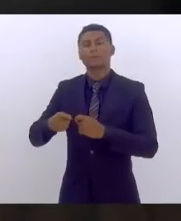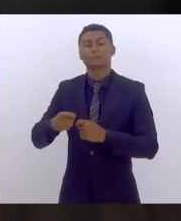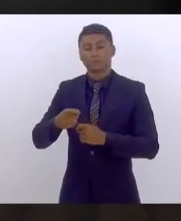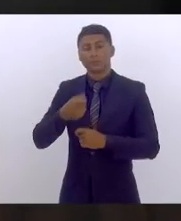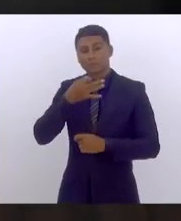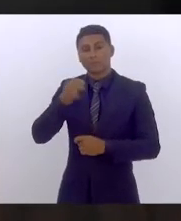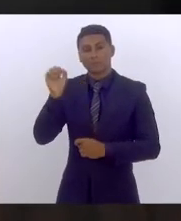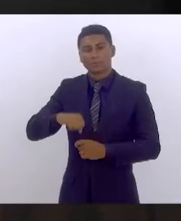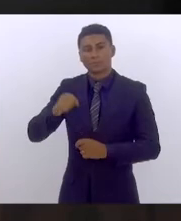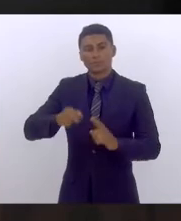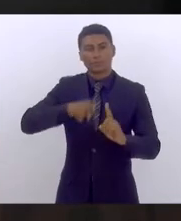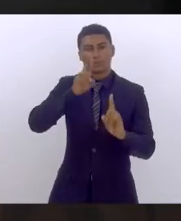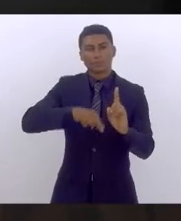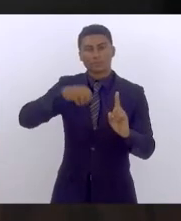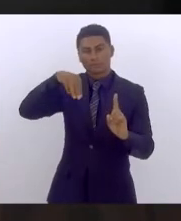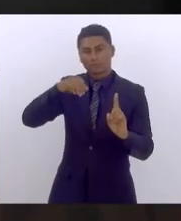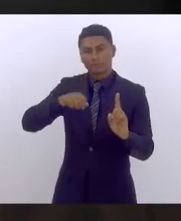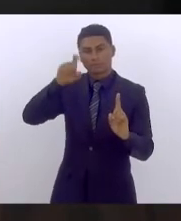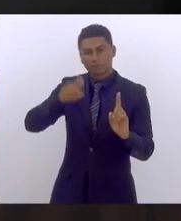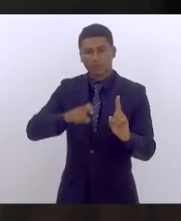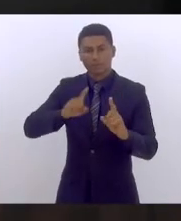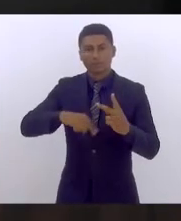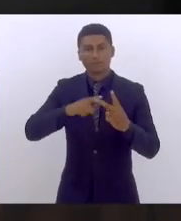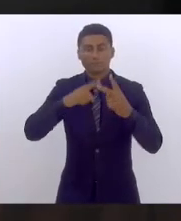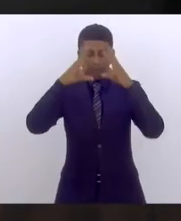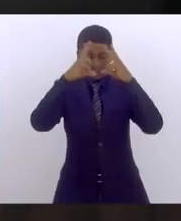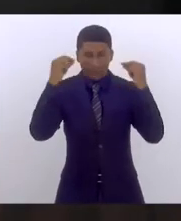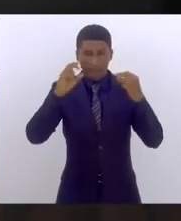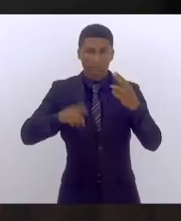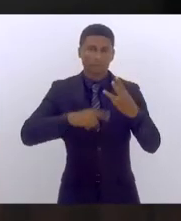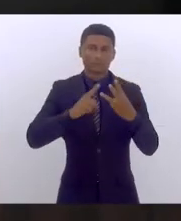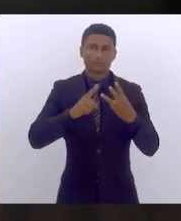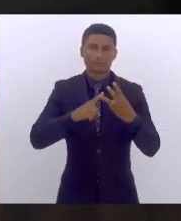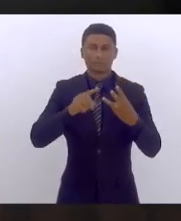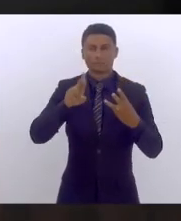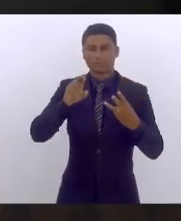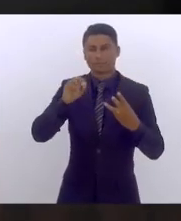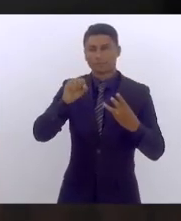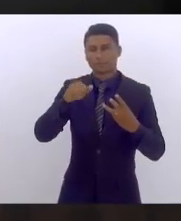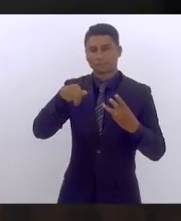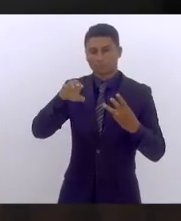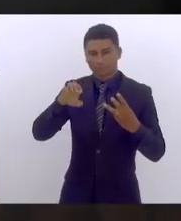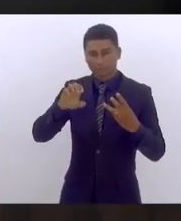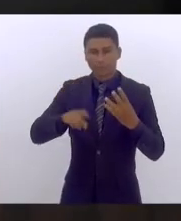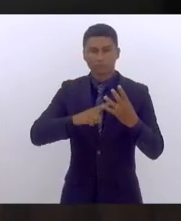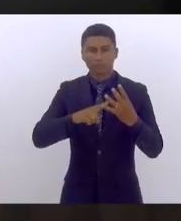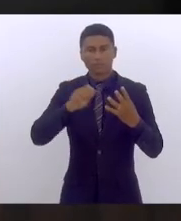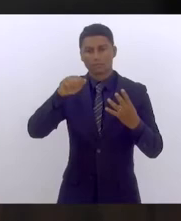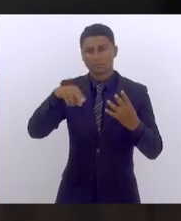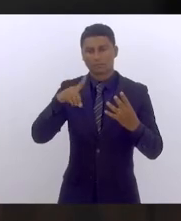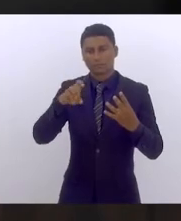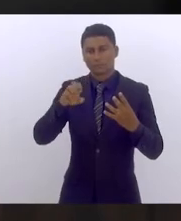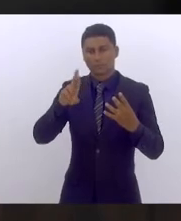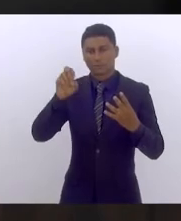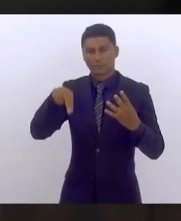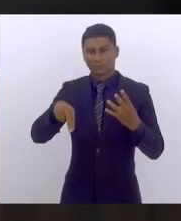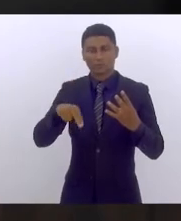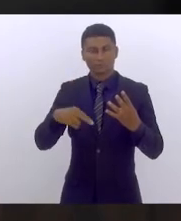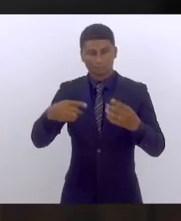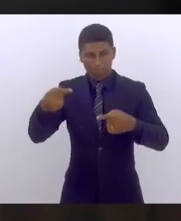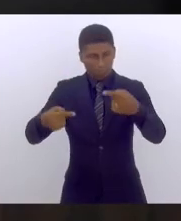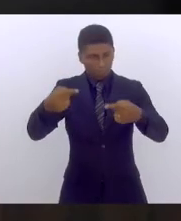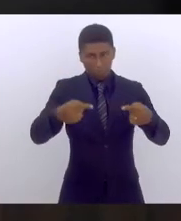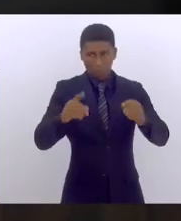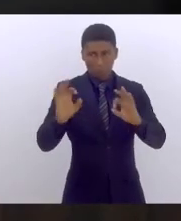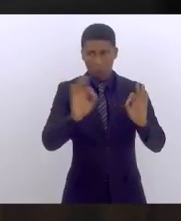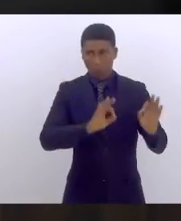Relator, deputado Max Lemos. Enfermeira Rejane, Rosane Félix e Anderson Moraes. Em discussão, não havendo